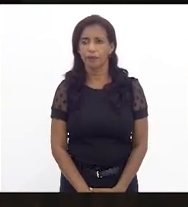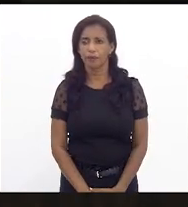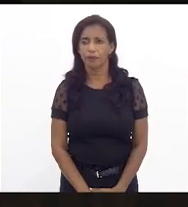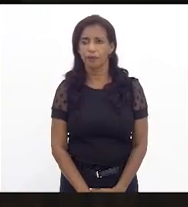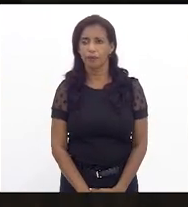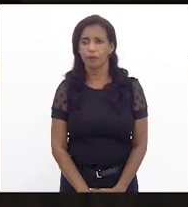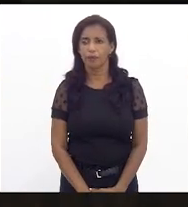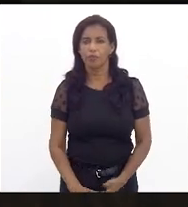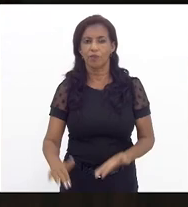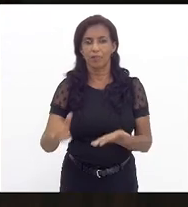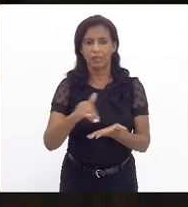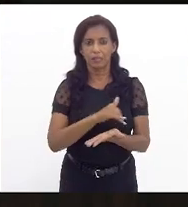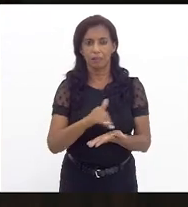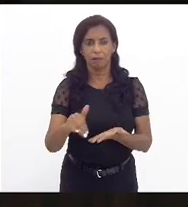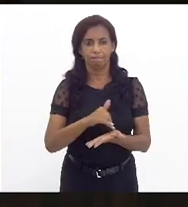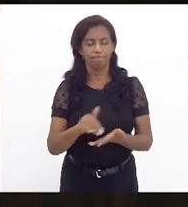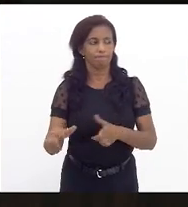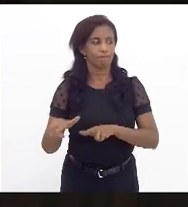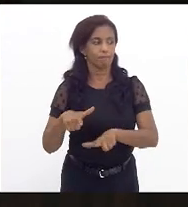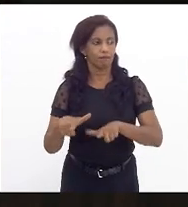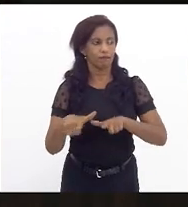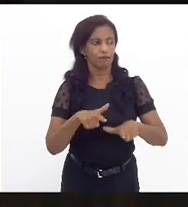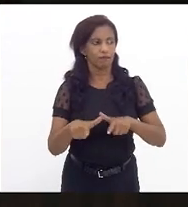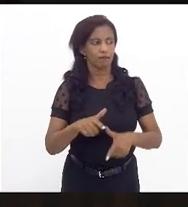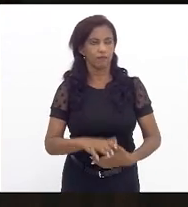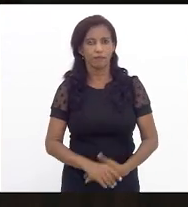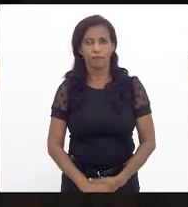para secretariarem os trabalhos.